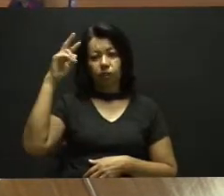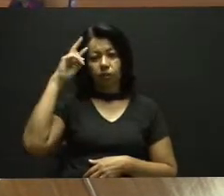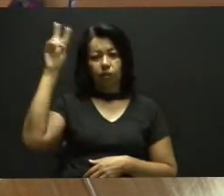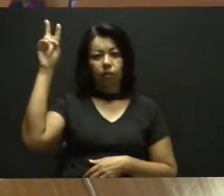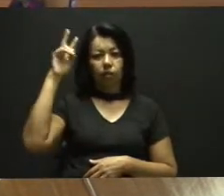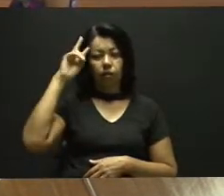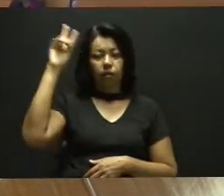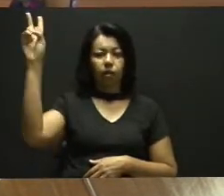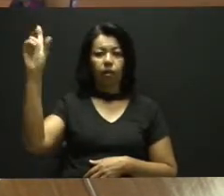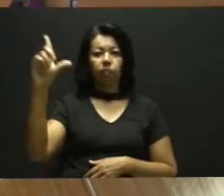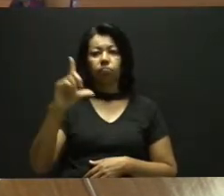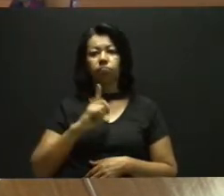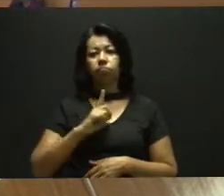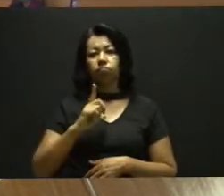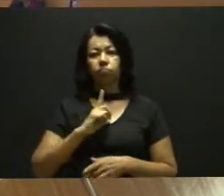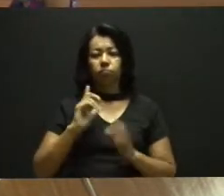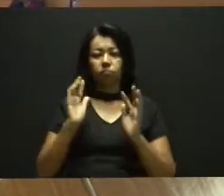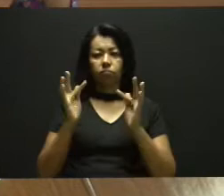dói